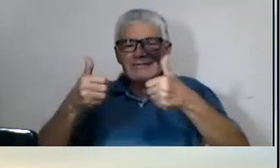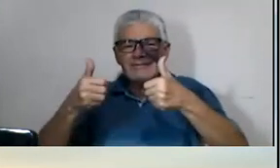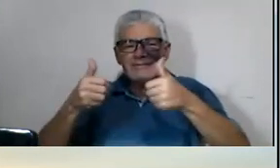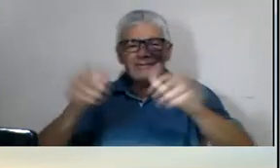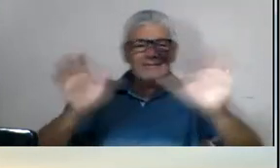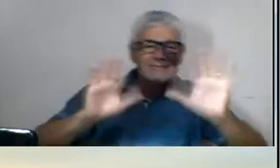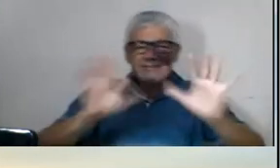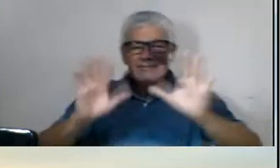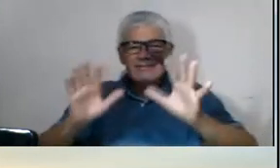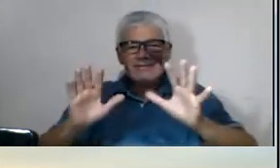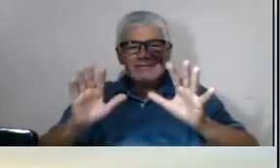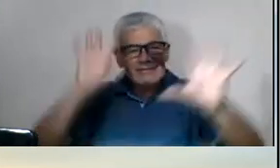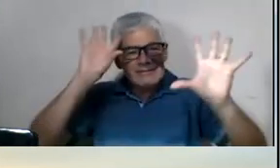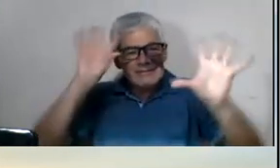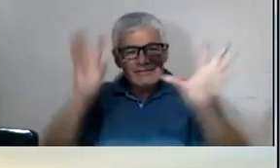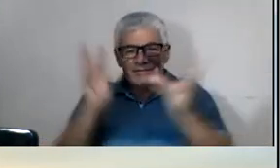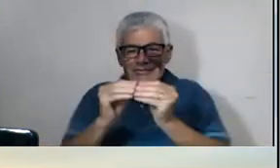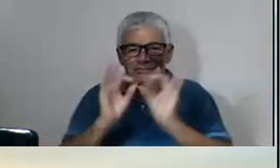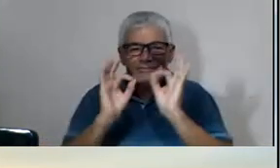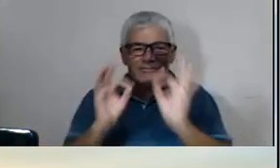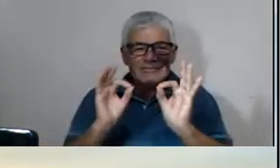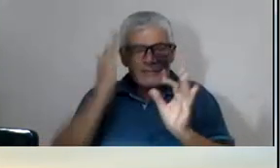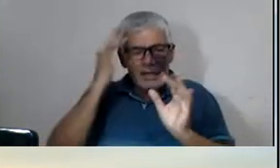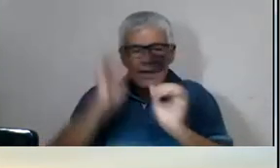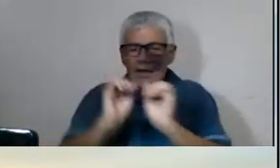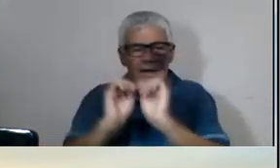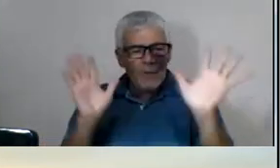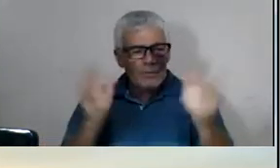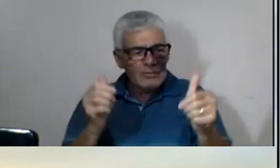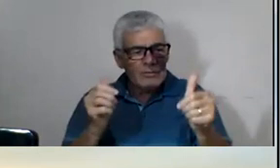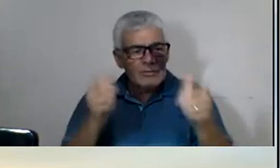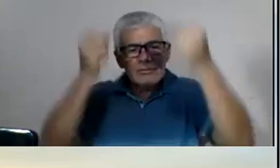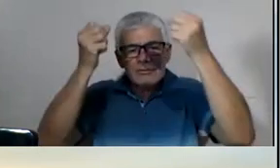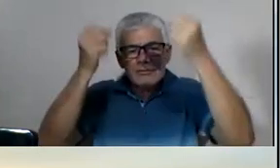do 2, capítulo 2, do 7 a 9.